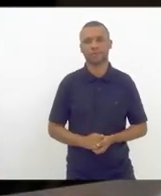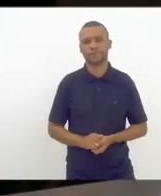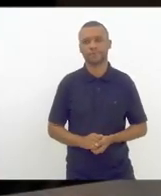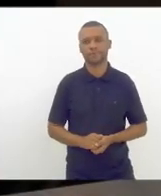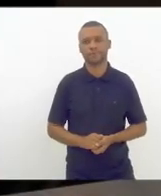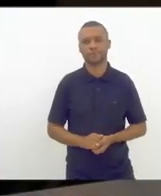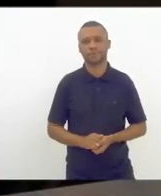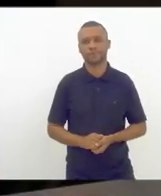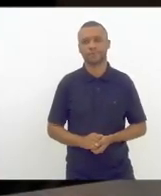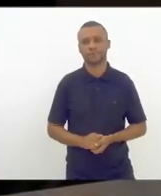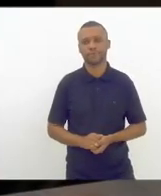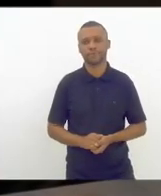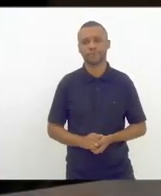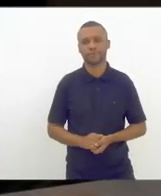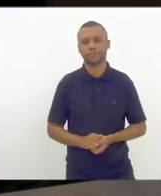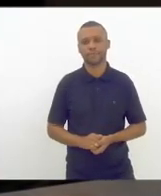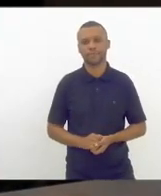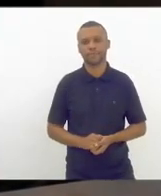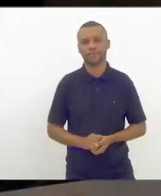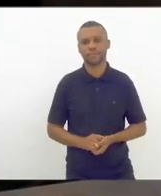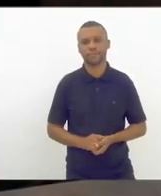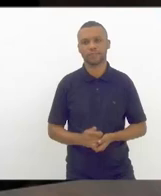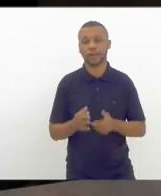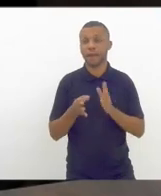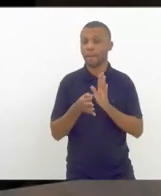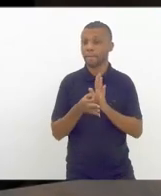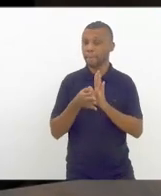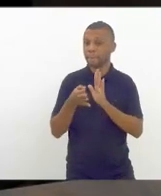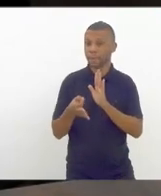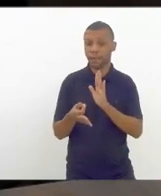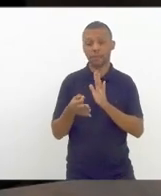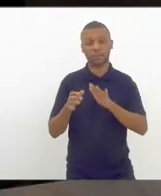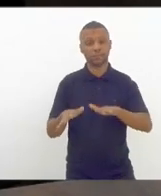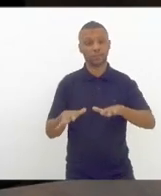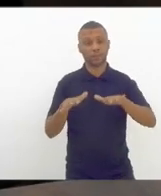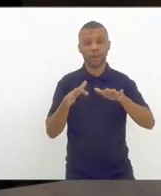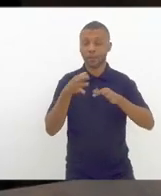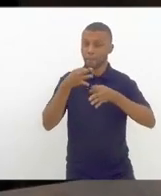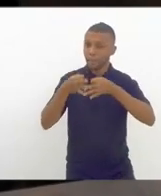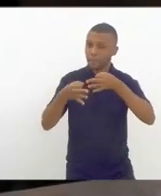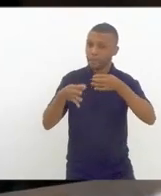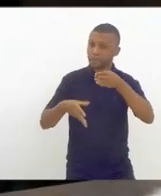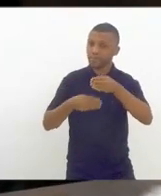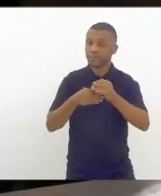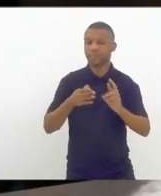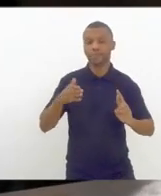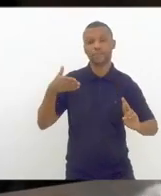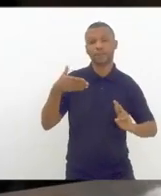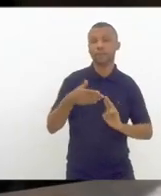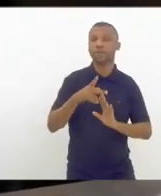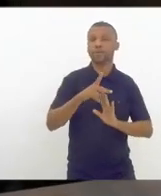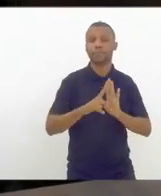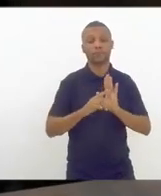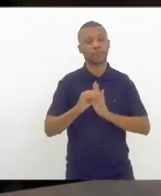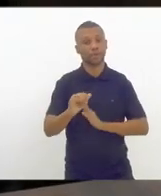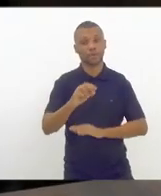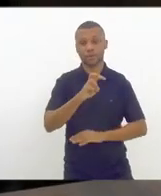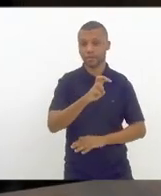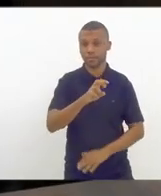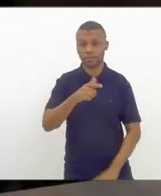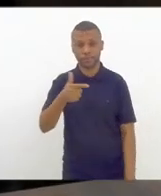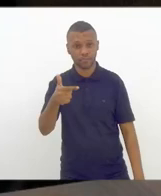emendas de plenário em relação ao PL 5522